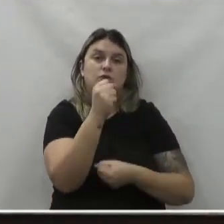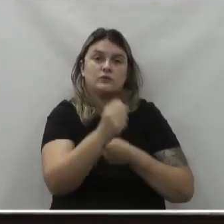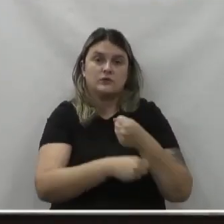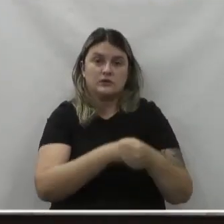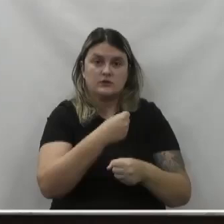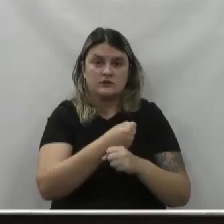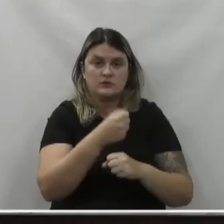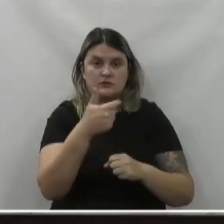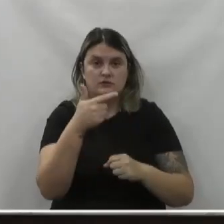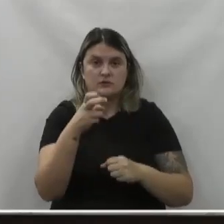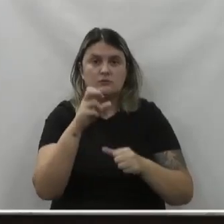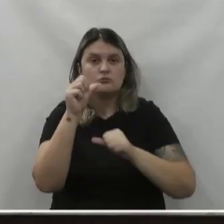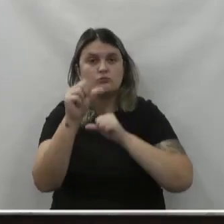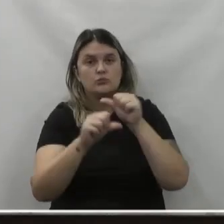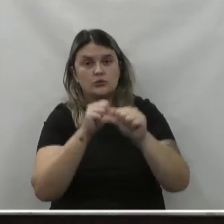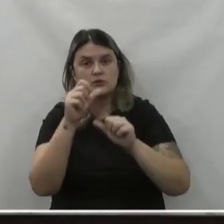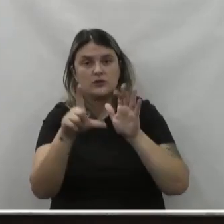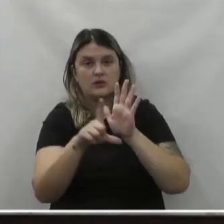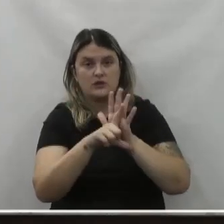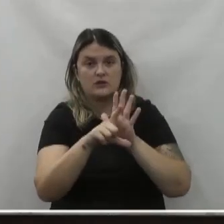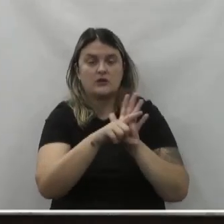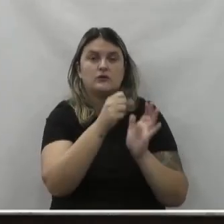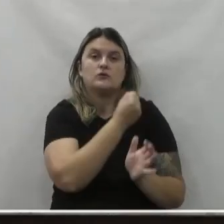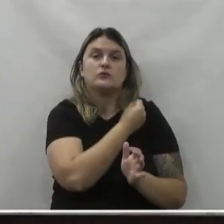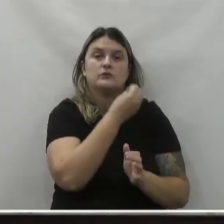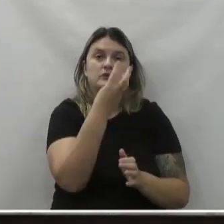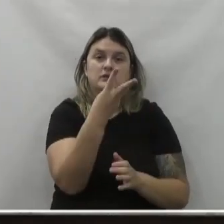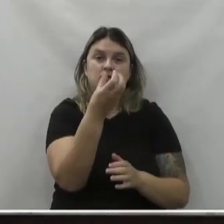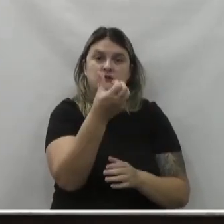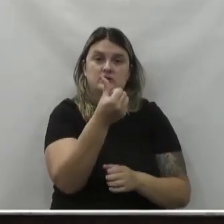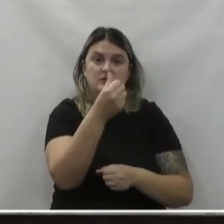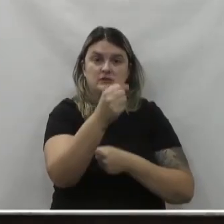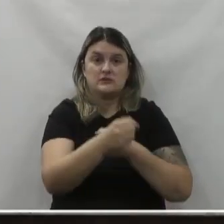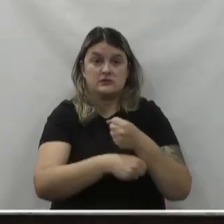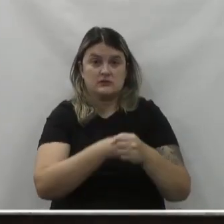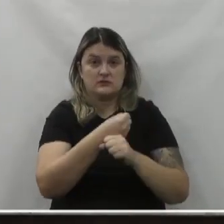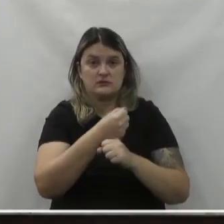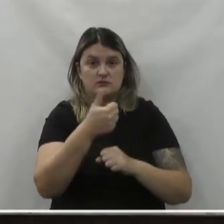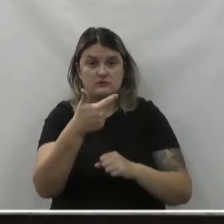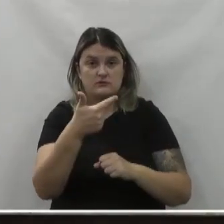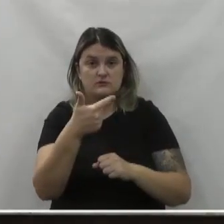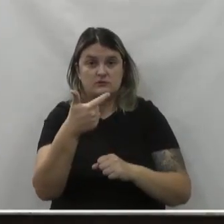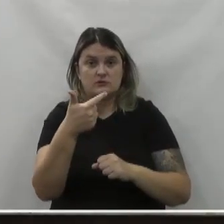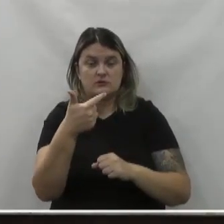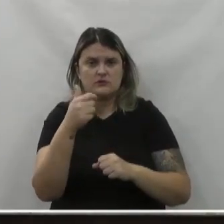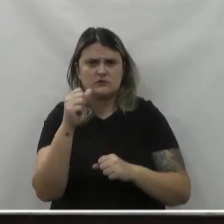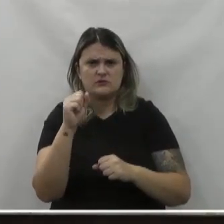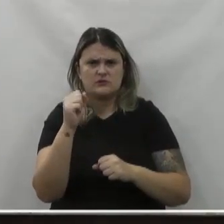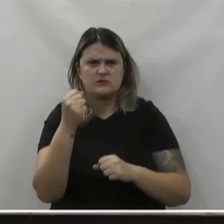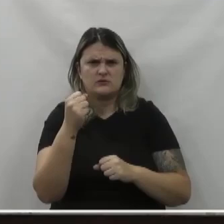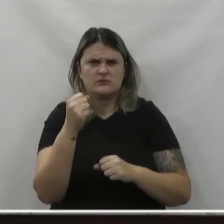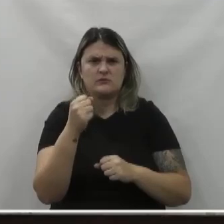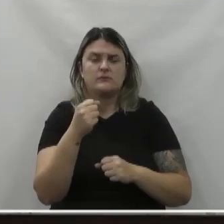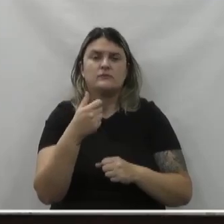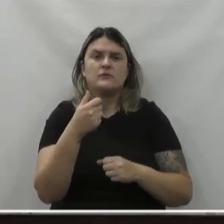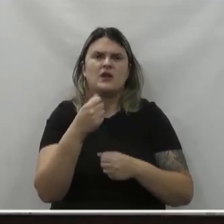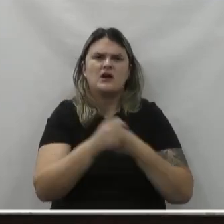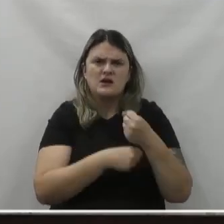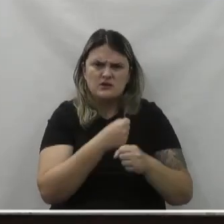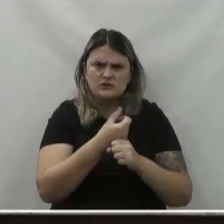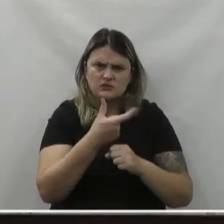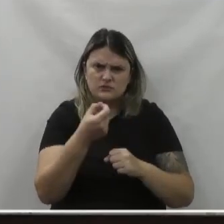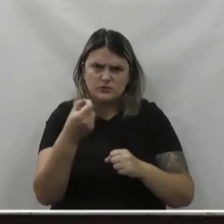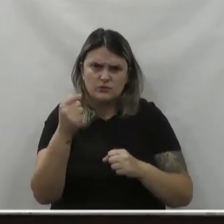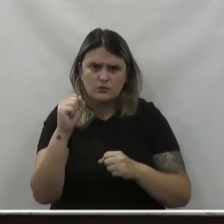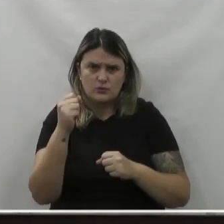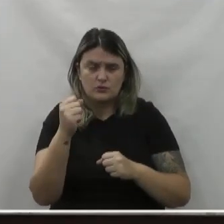8/2025. Altera a Lei Municipal de número 36/28 de 2008. Fundamentação: somos de parecer favorável ao